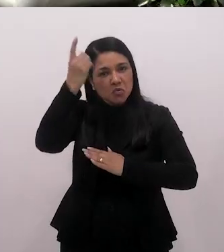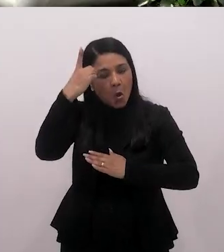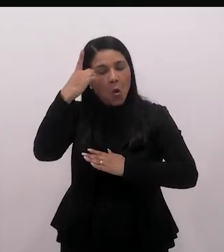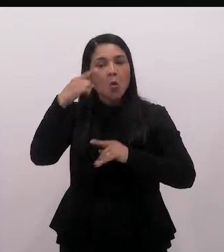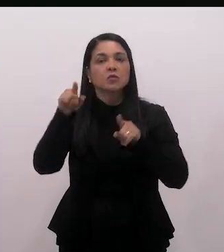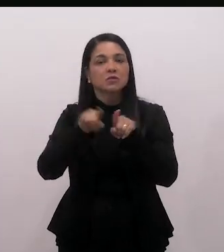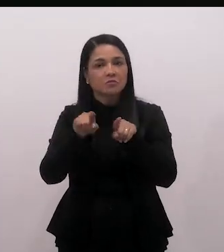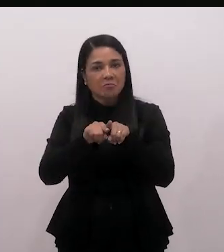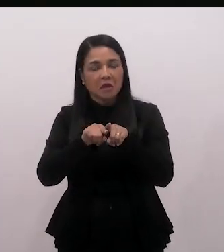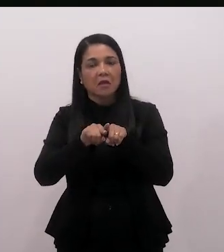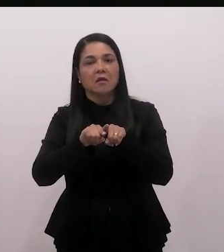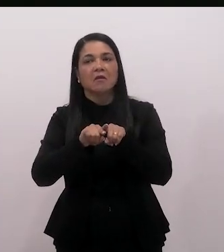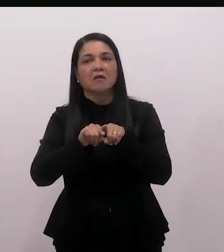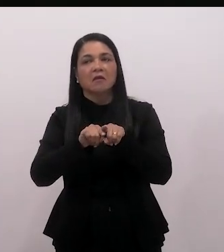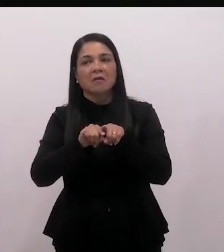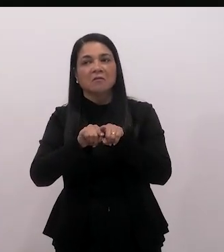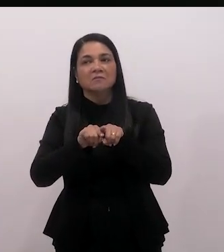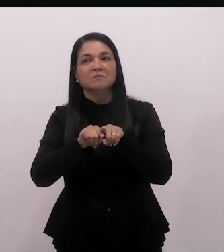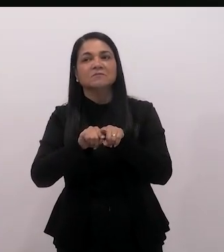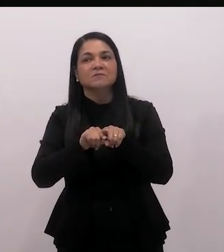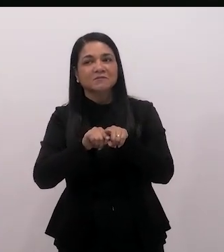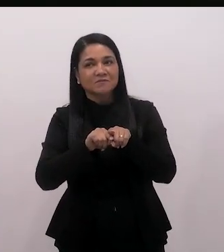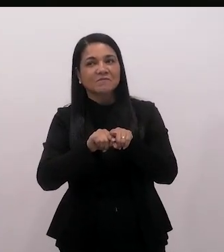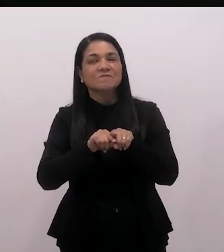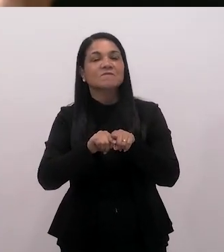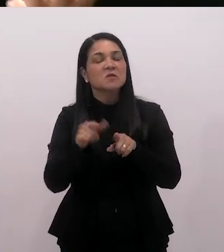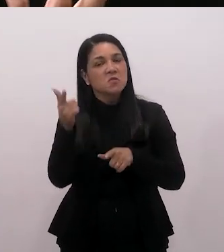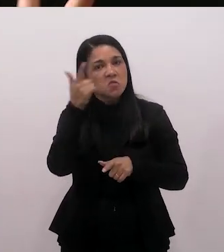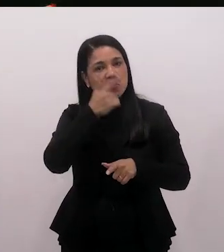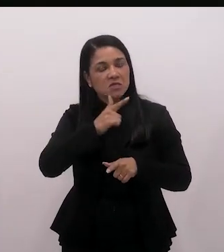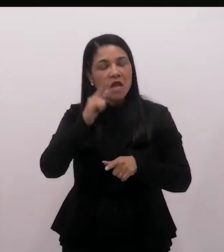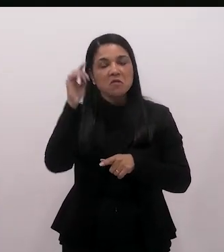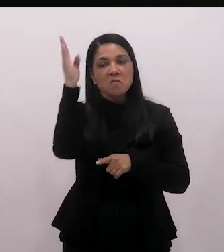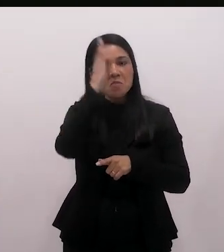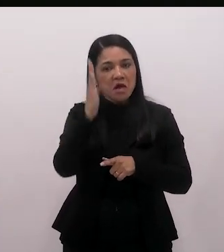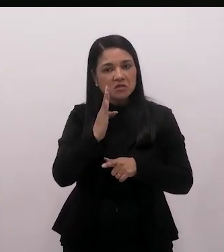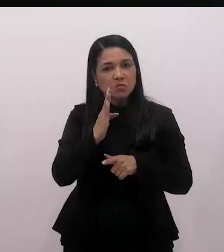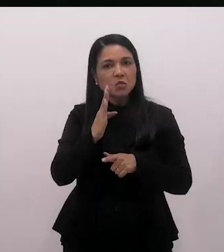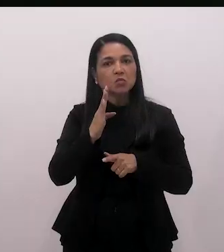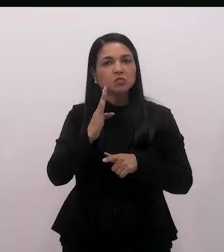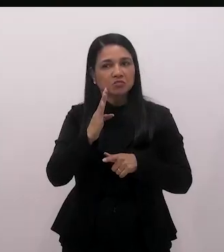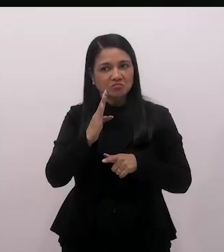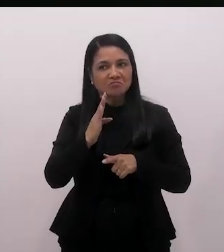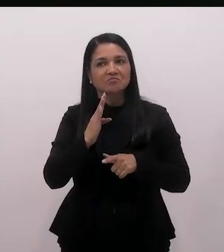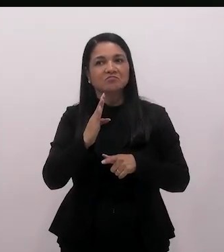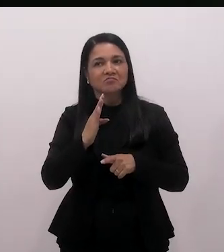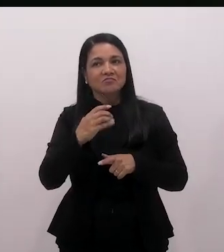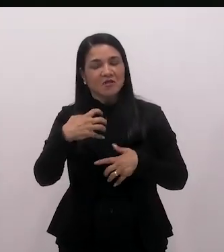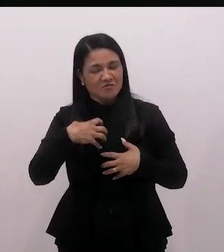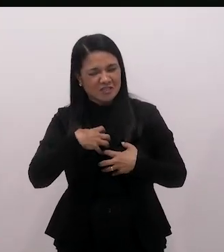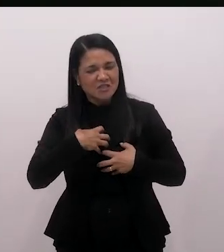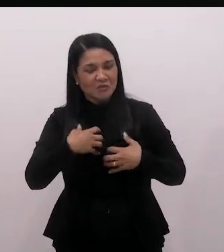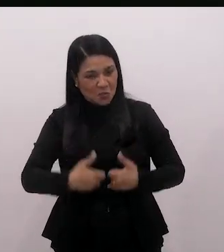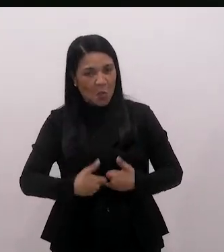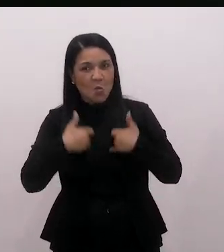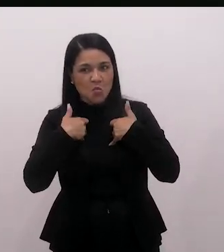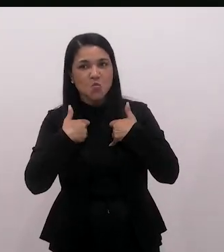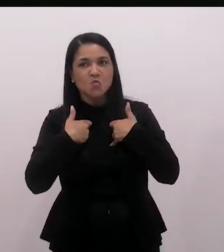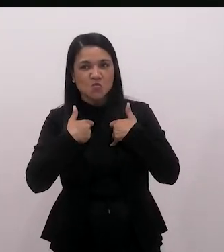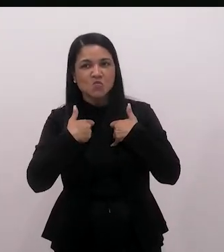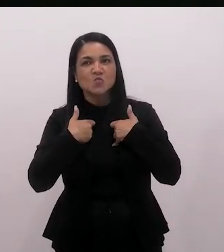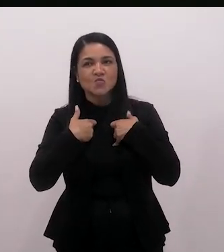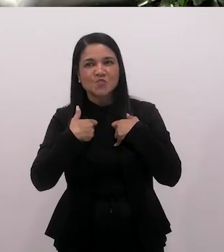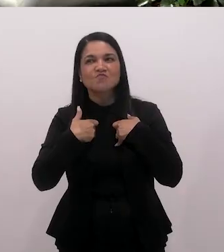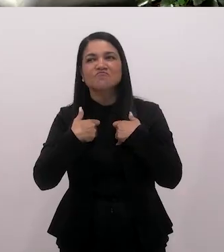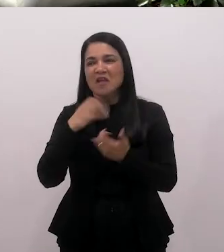pela qualidade, mas também porque vocês conseguiram mobilizar o país inteiro. Eu fico super orgulhosa.